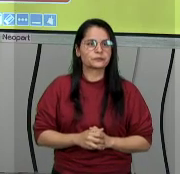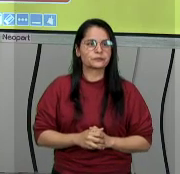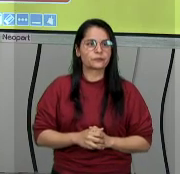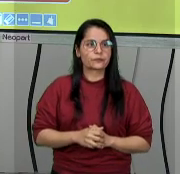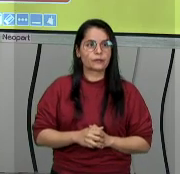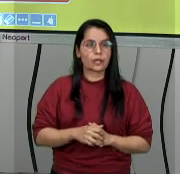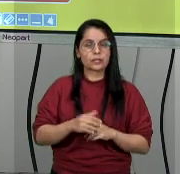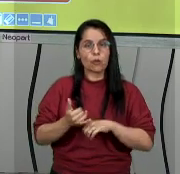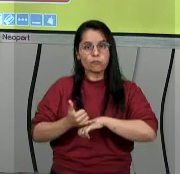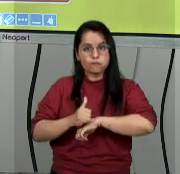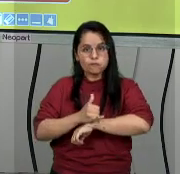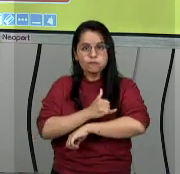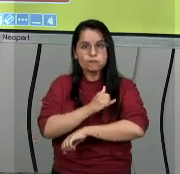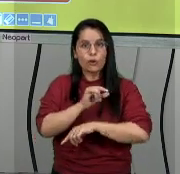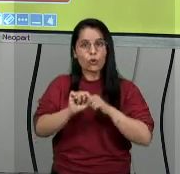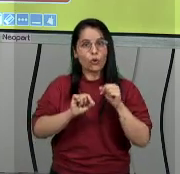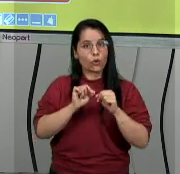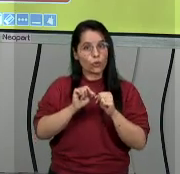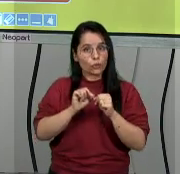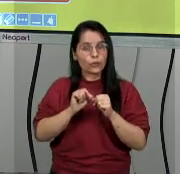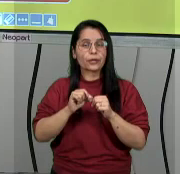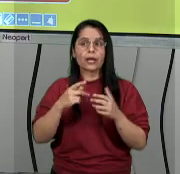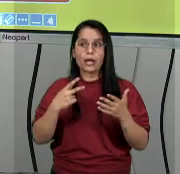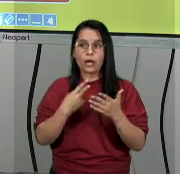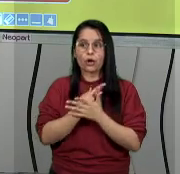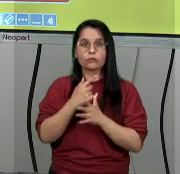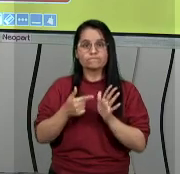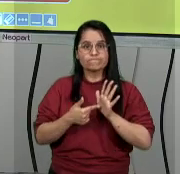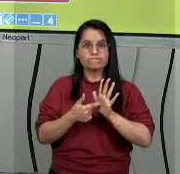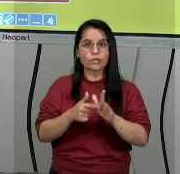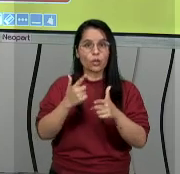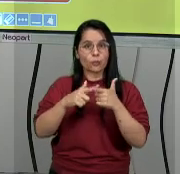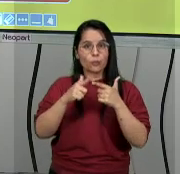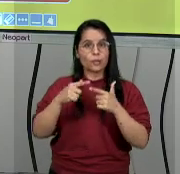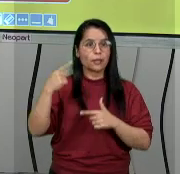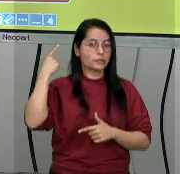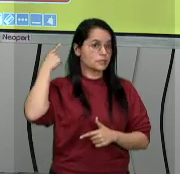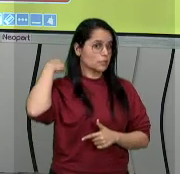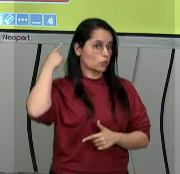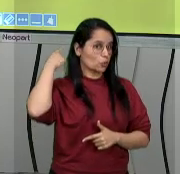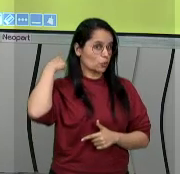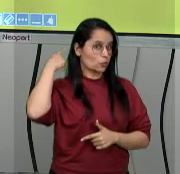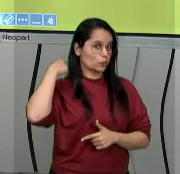A obesidade, ela favorece o aparecimento de problemas na coluna.